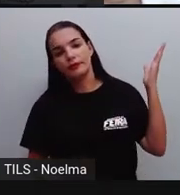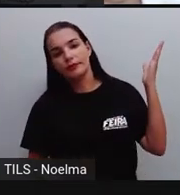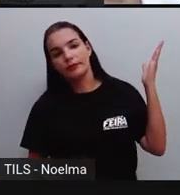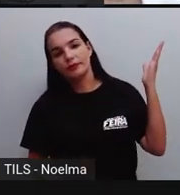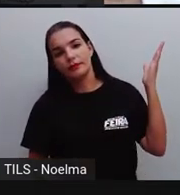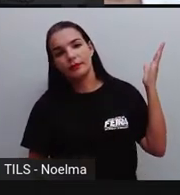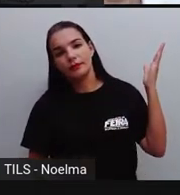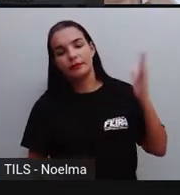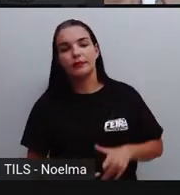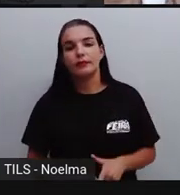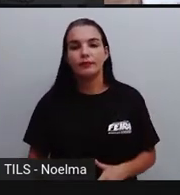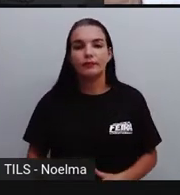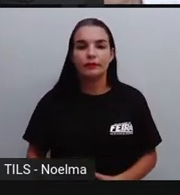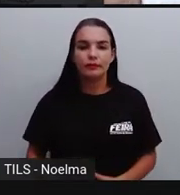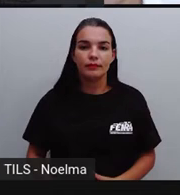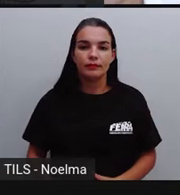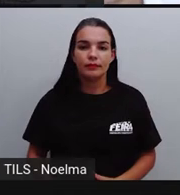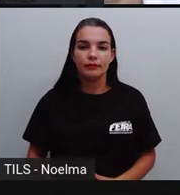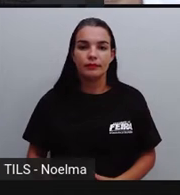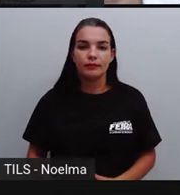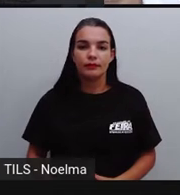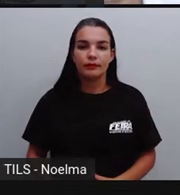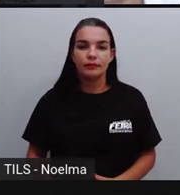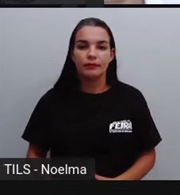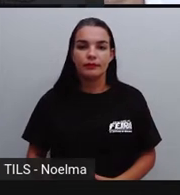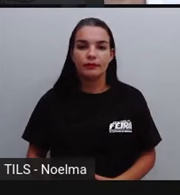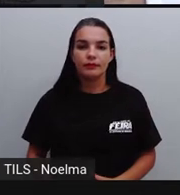nome ali, né? Da filha, né?